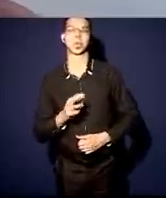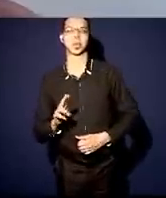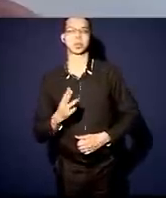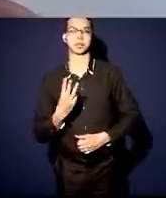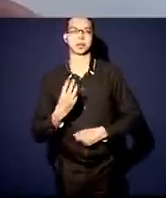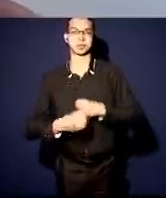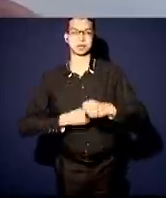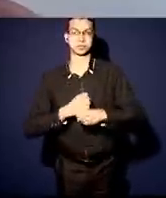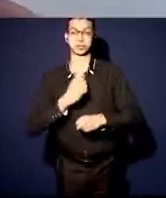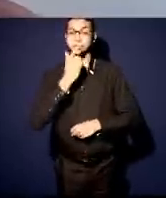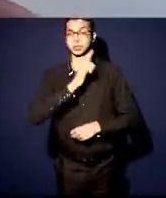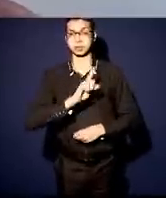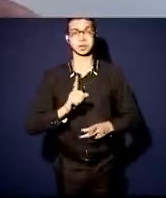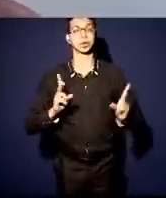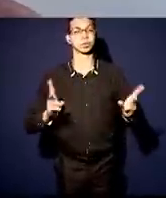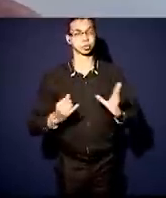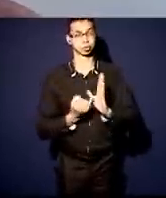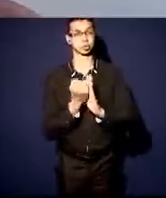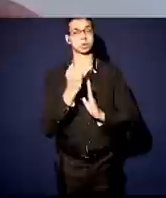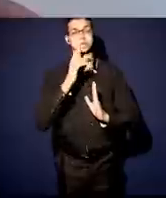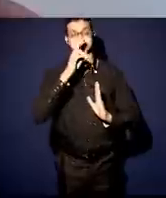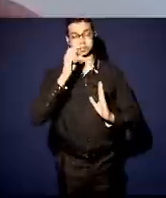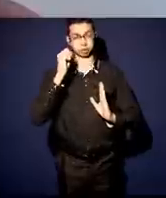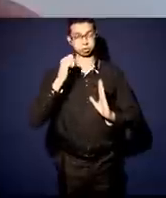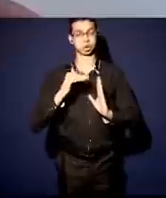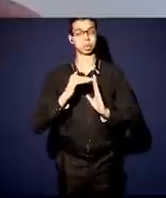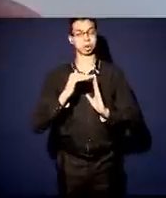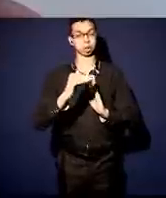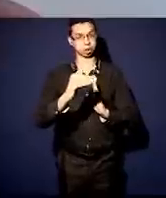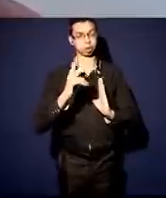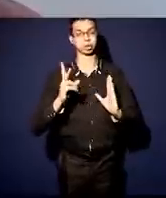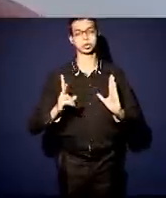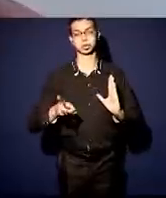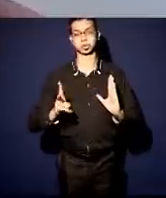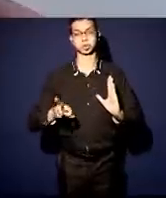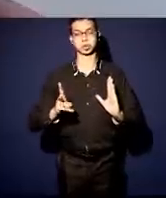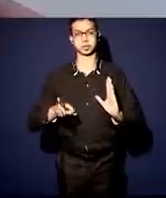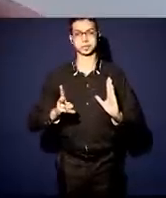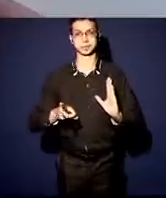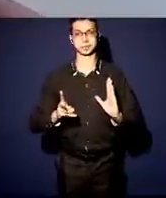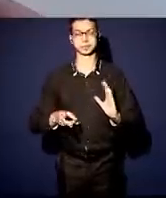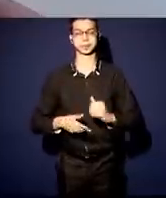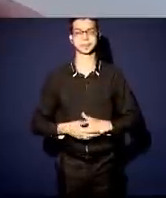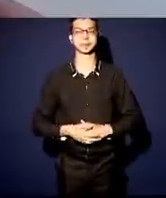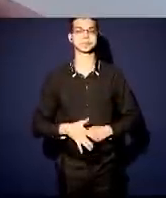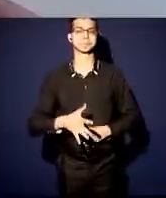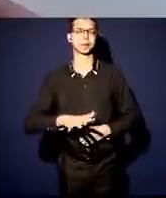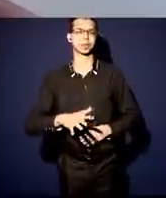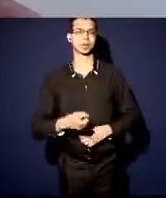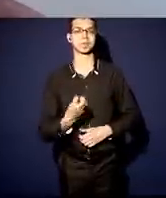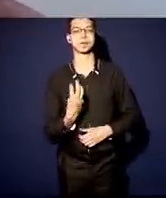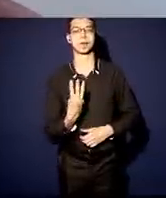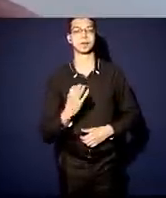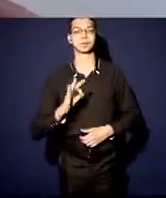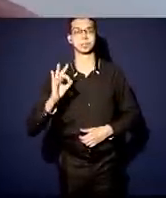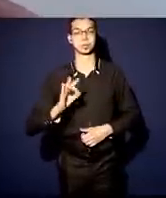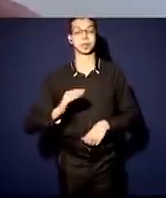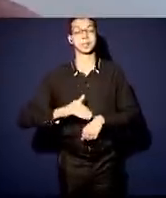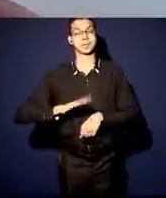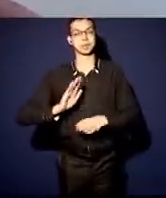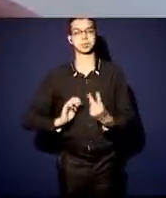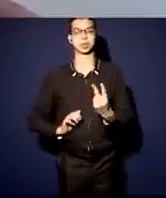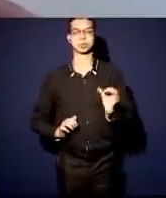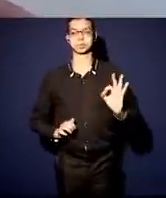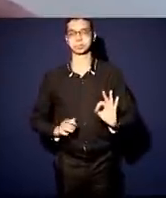um pouco de persistência inflacionária nesse nível aí, mais rodando em torno de 3% do que 2%, o